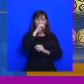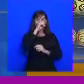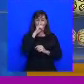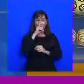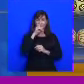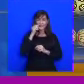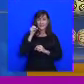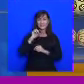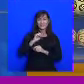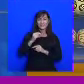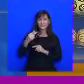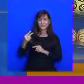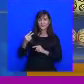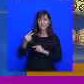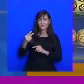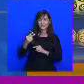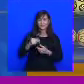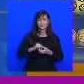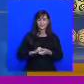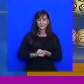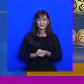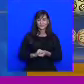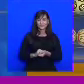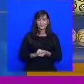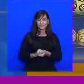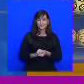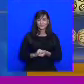02. Amarela 02.